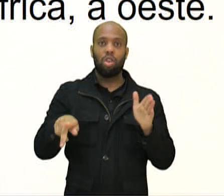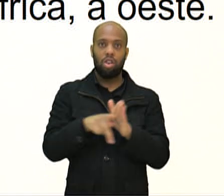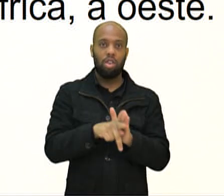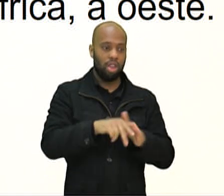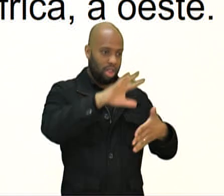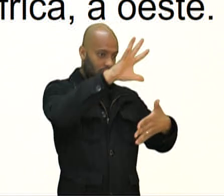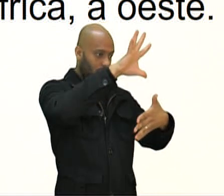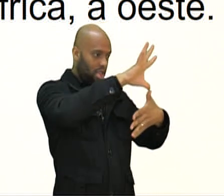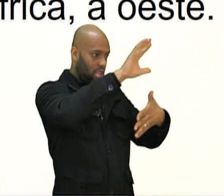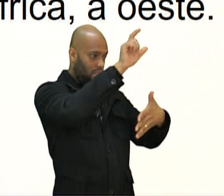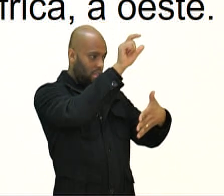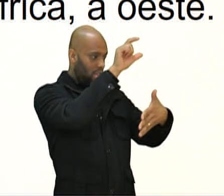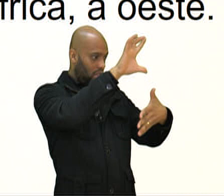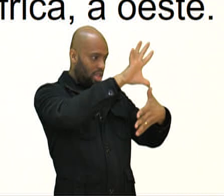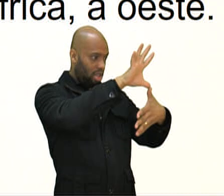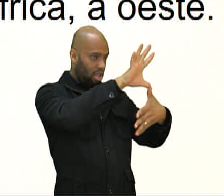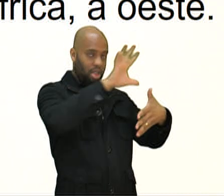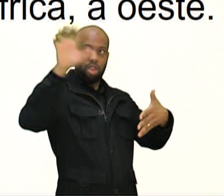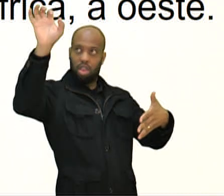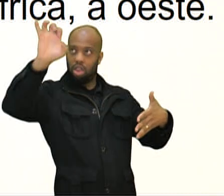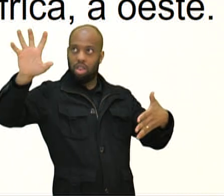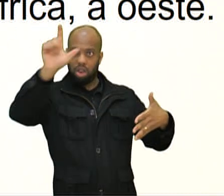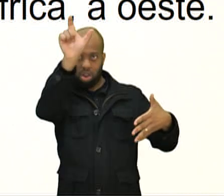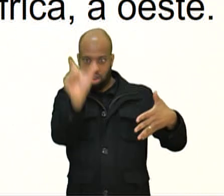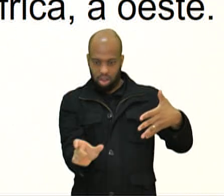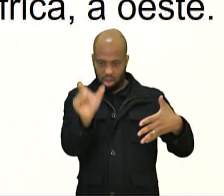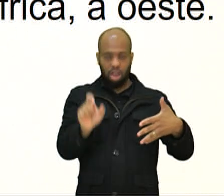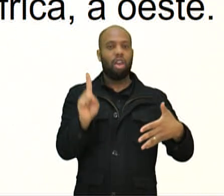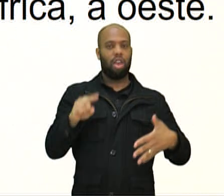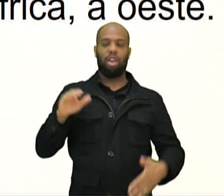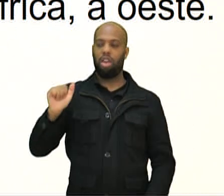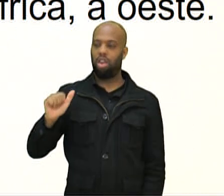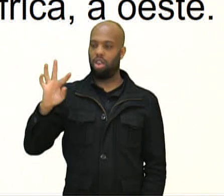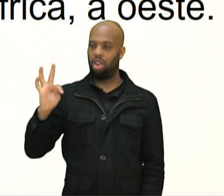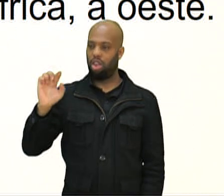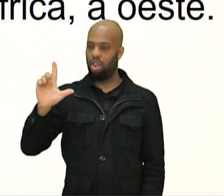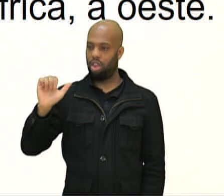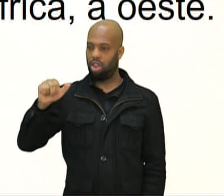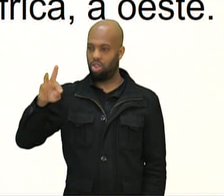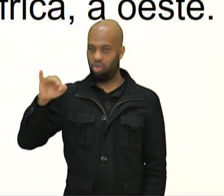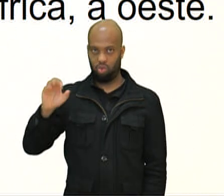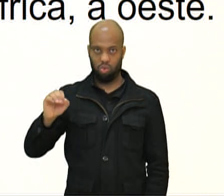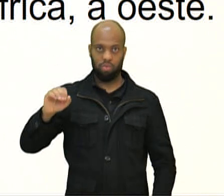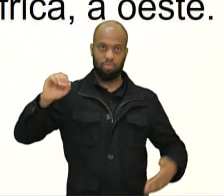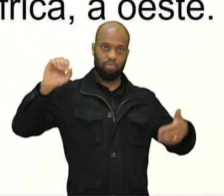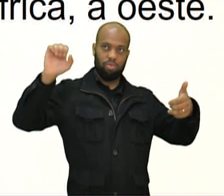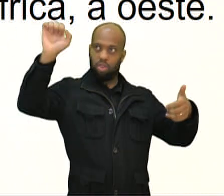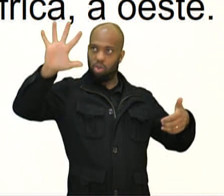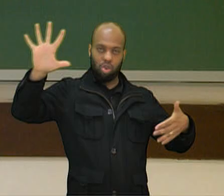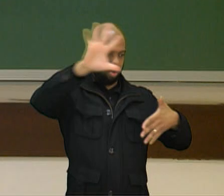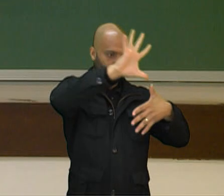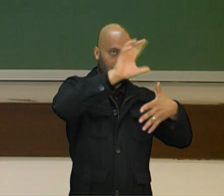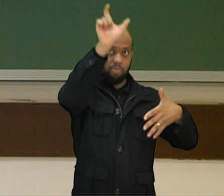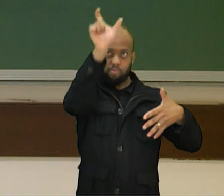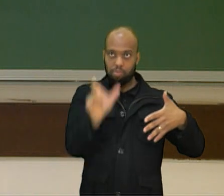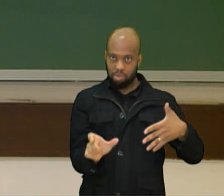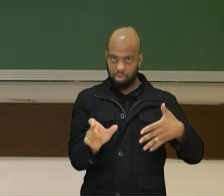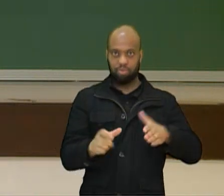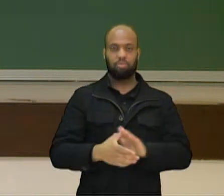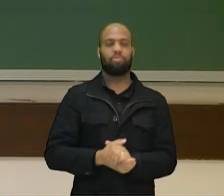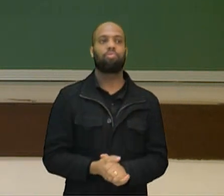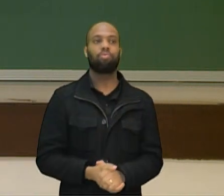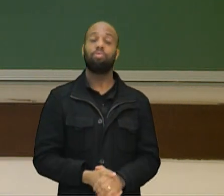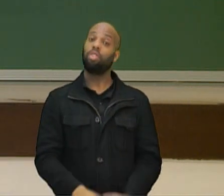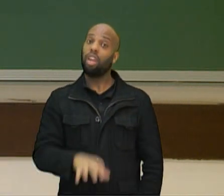e a Europa, ali ó, então na porção leste do continente americano e na porção oeste da Europa e da África.